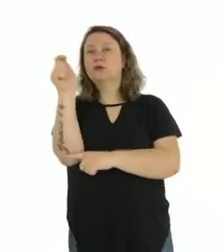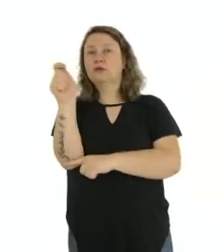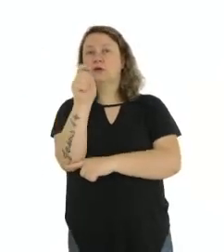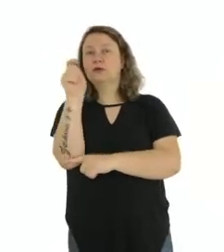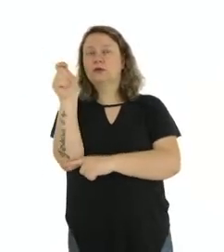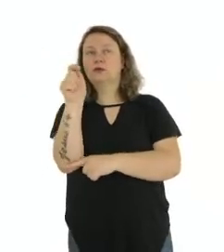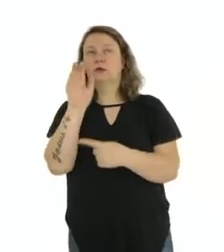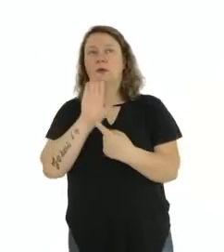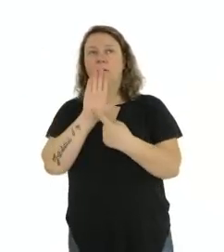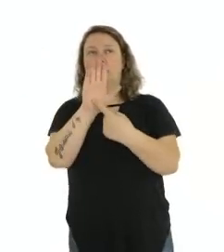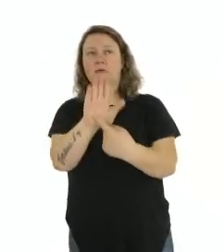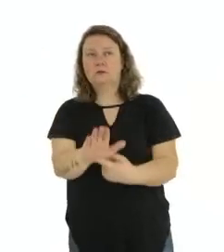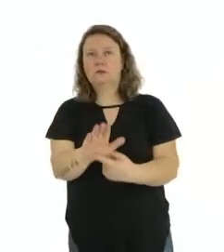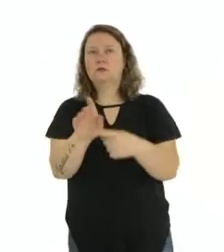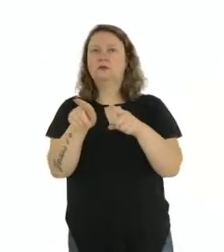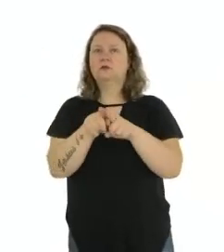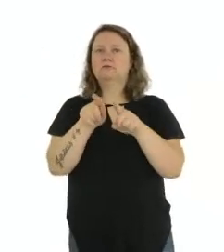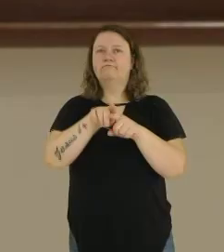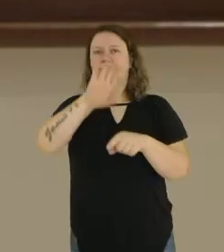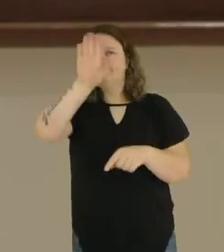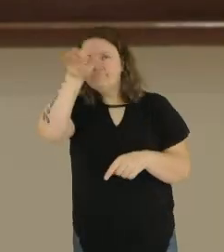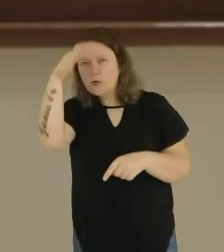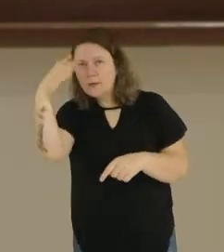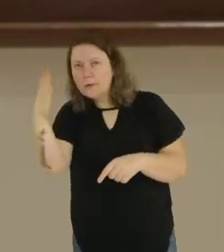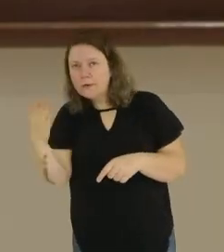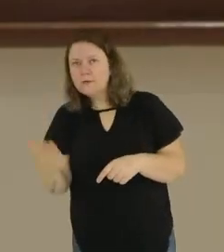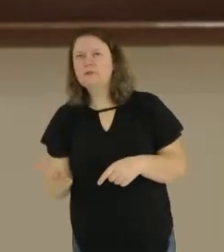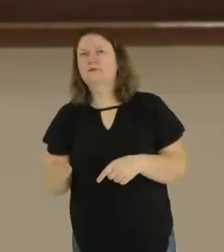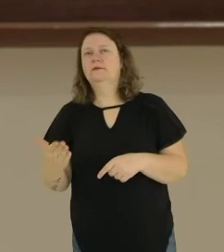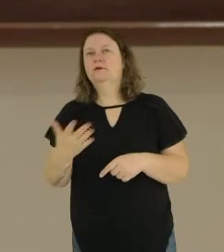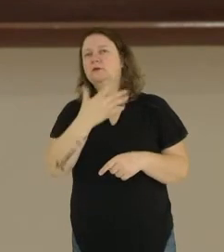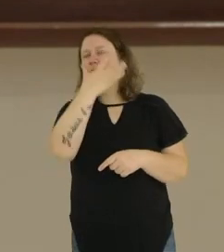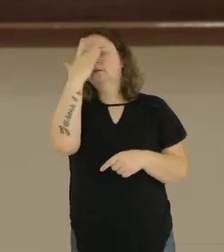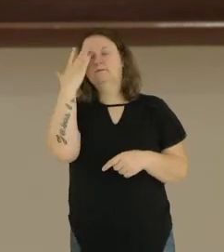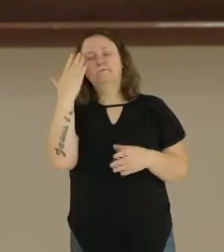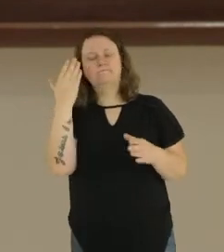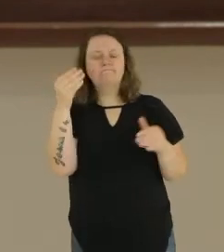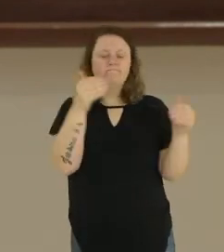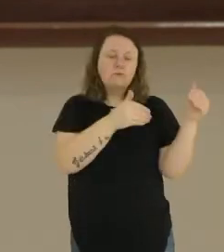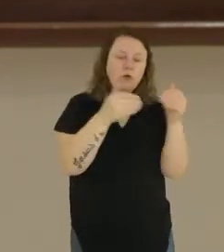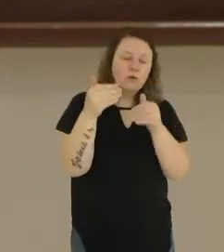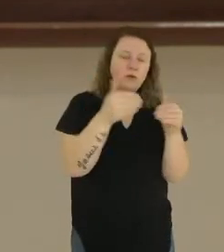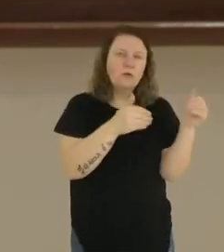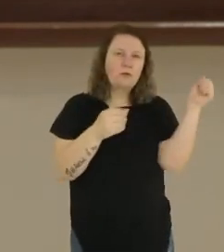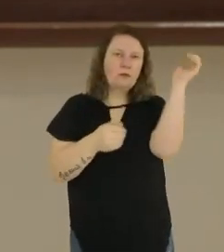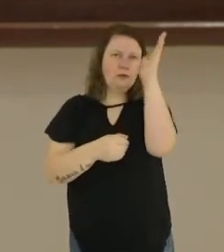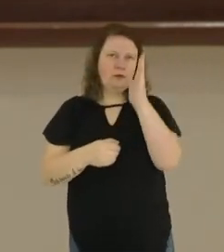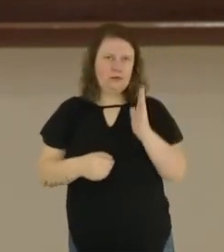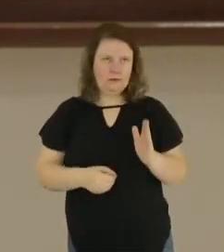mostrando um pouco, né, dessa homenagem a esses imigrantes europeus que vieram aqui para o Brasil.